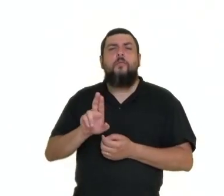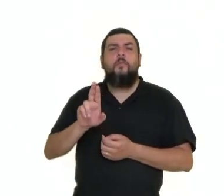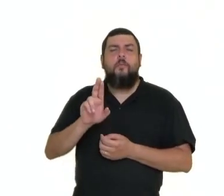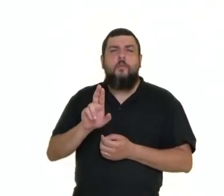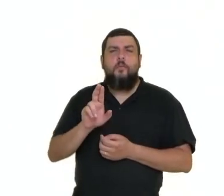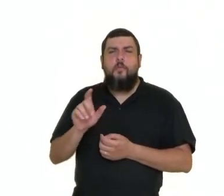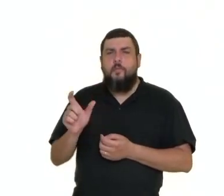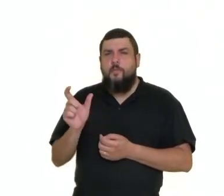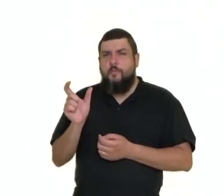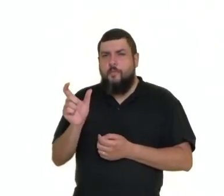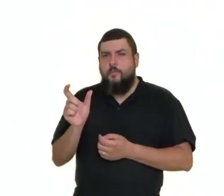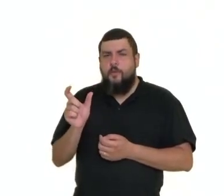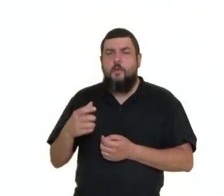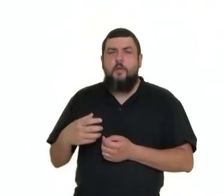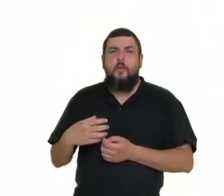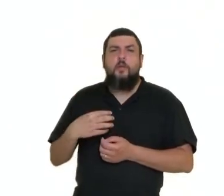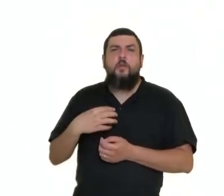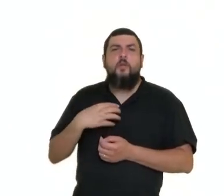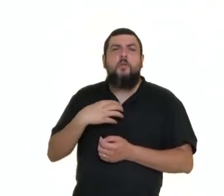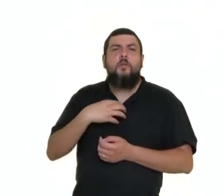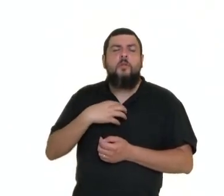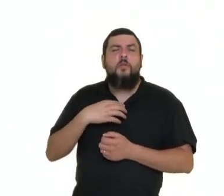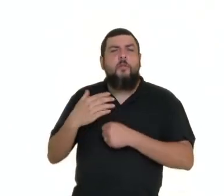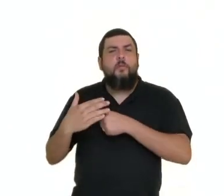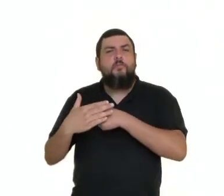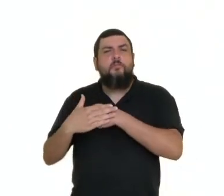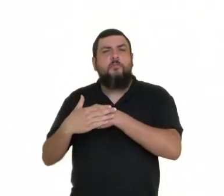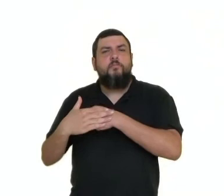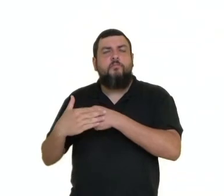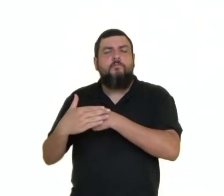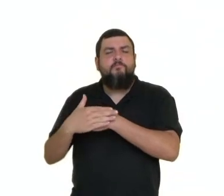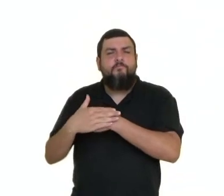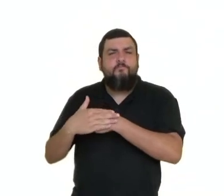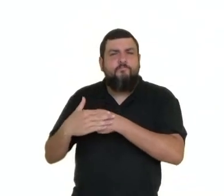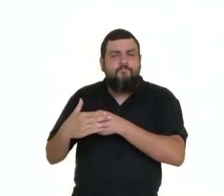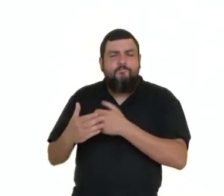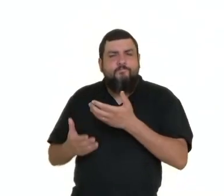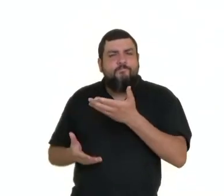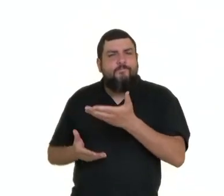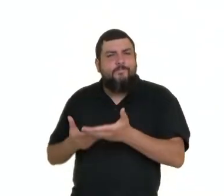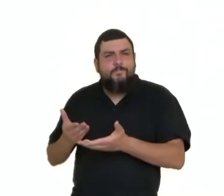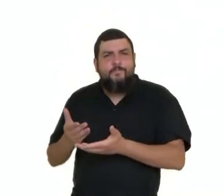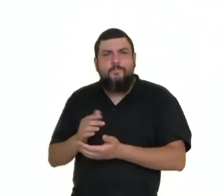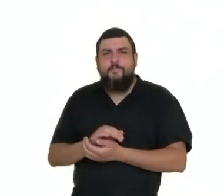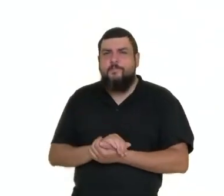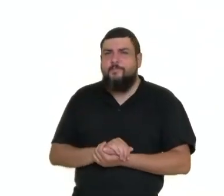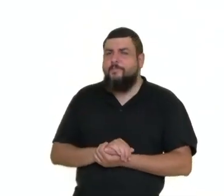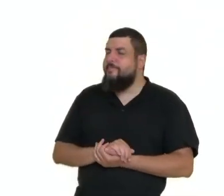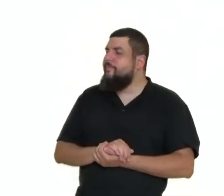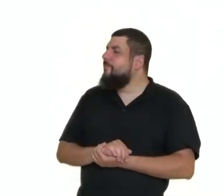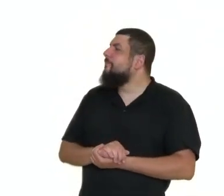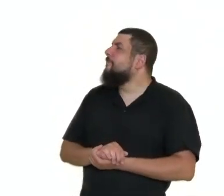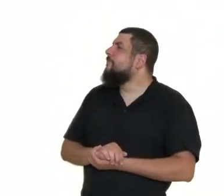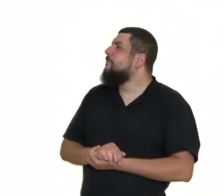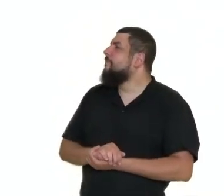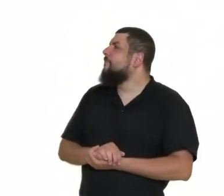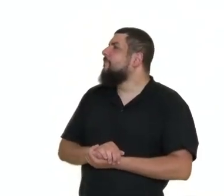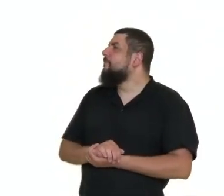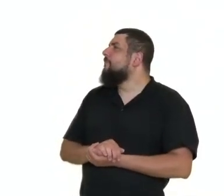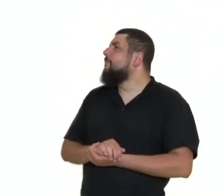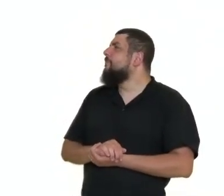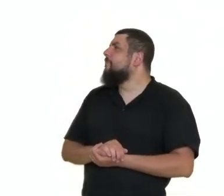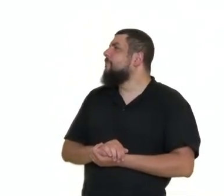sentido, né, de forma afetiva, de forma carinhosa. Ó. Se utiliza esse